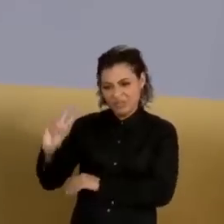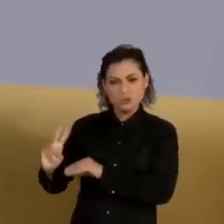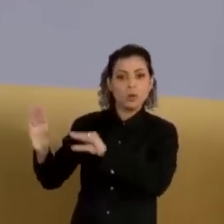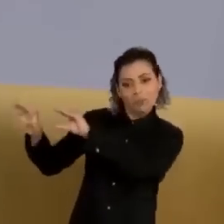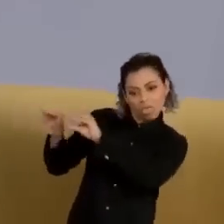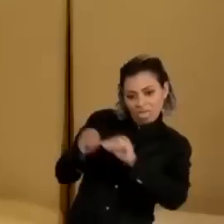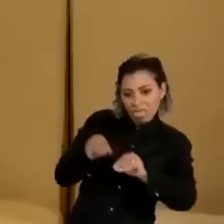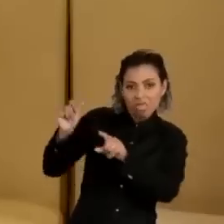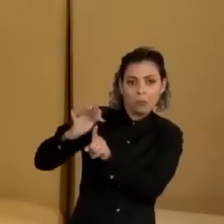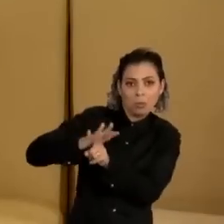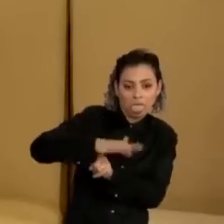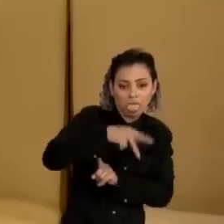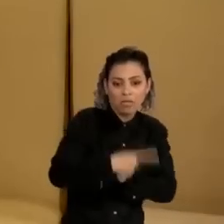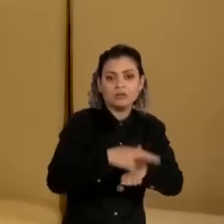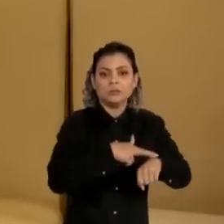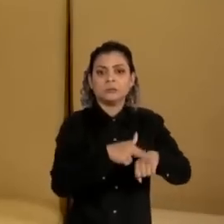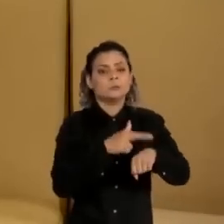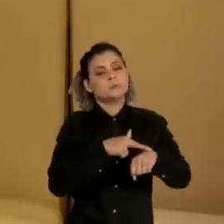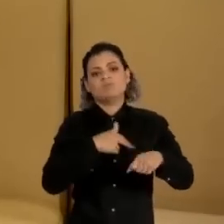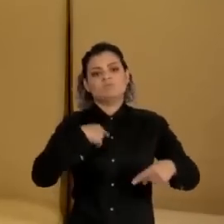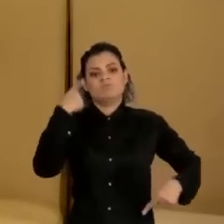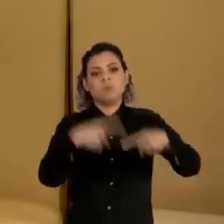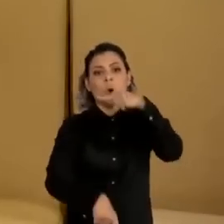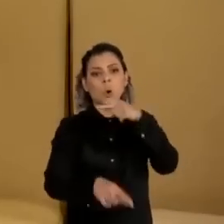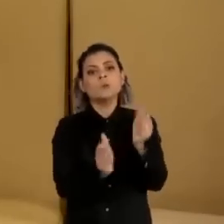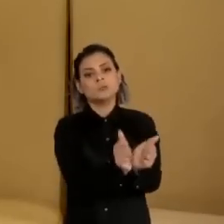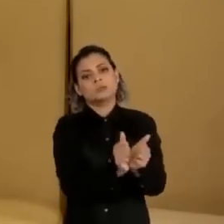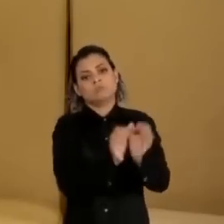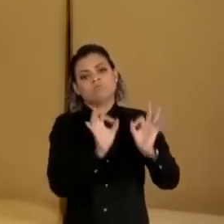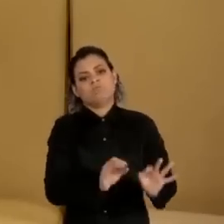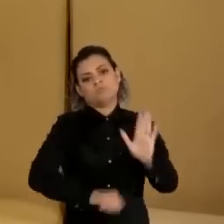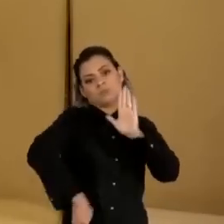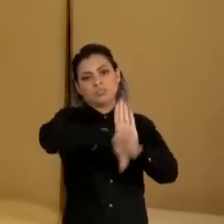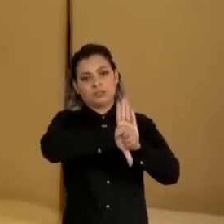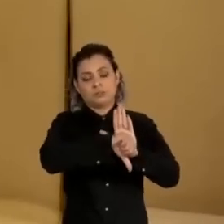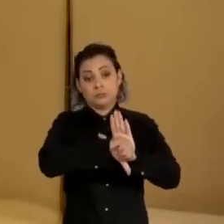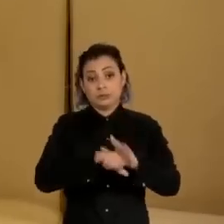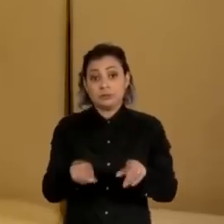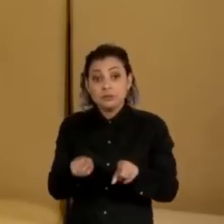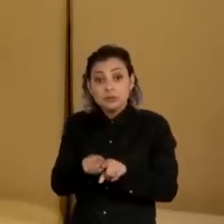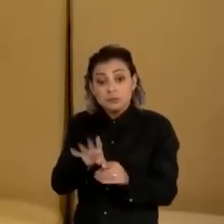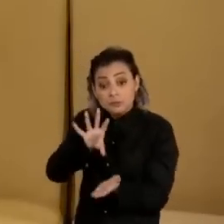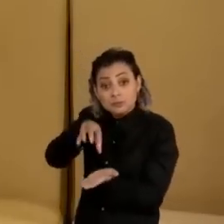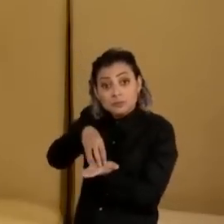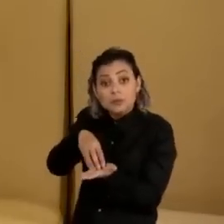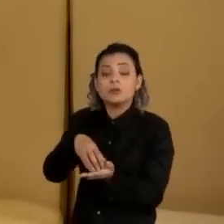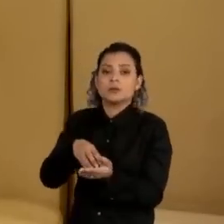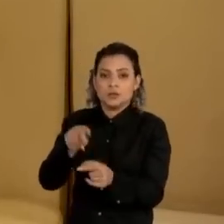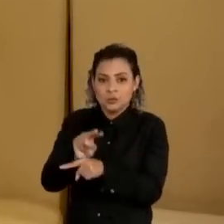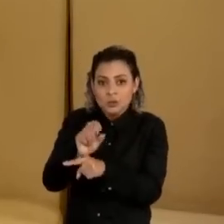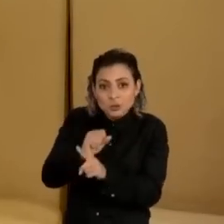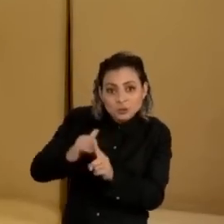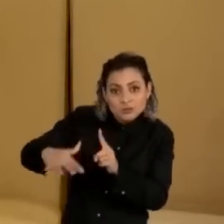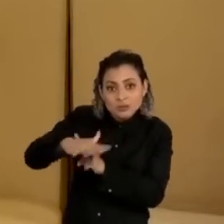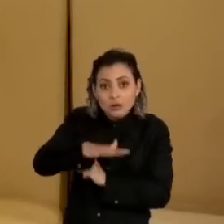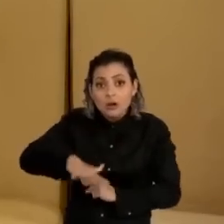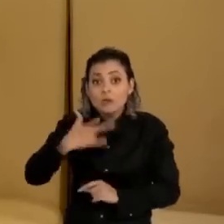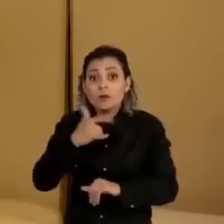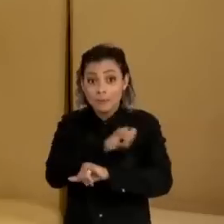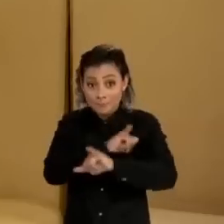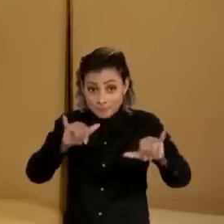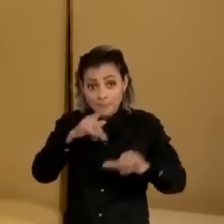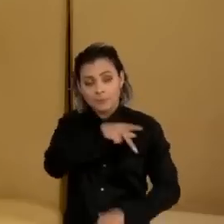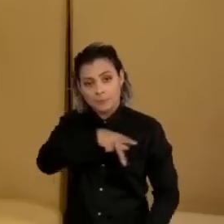venezuelanos. A Secretaria Especial de Comunicação Social confirmou hoje ao JC1 que o presidente